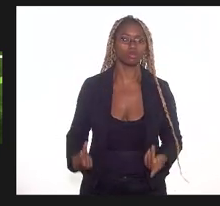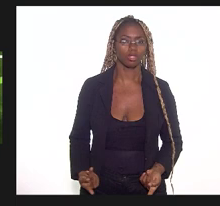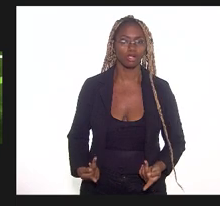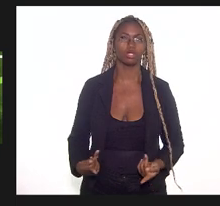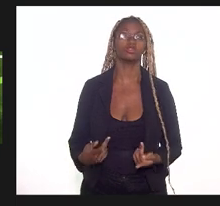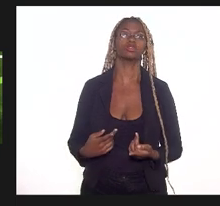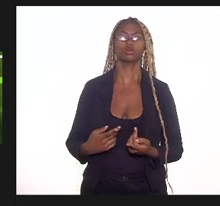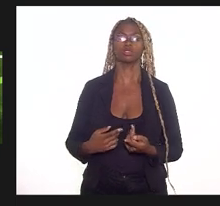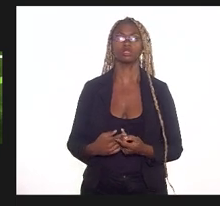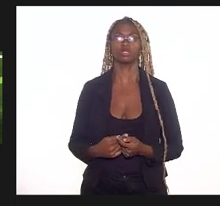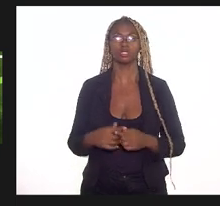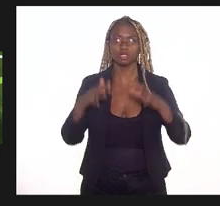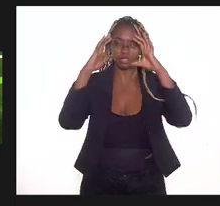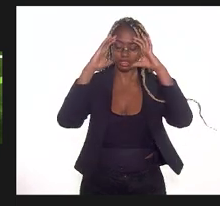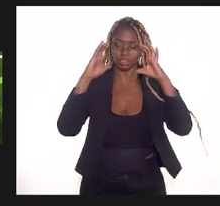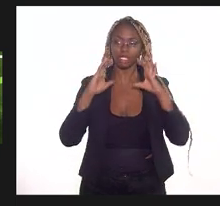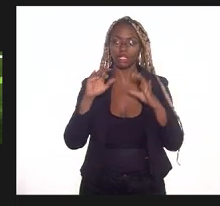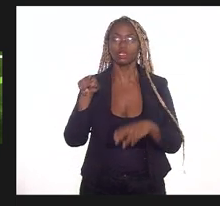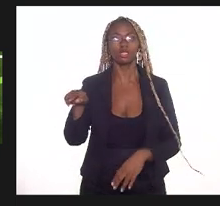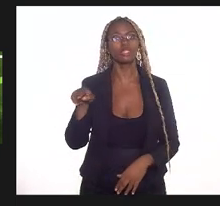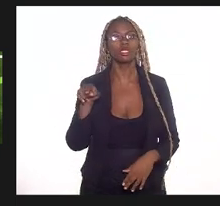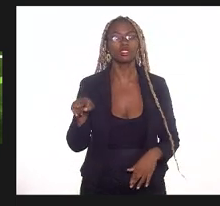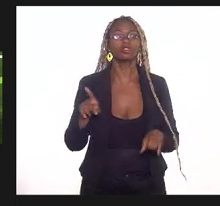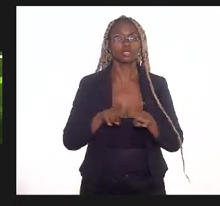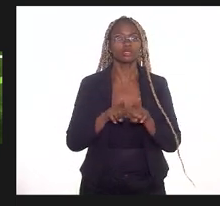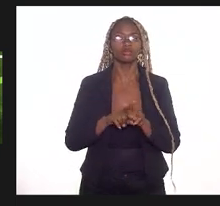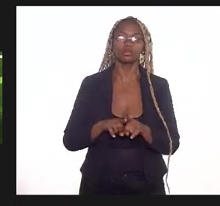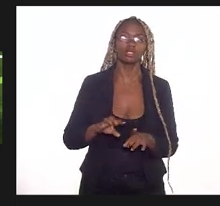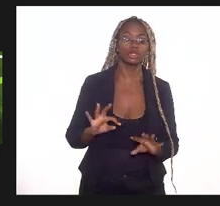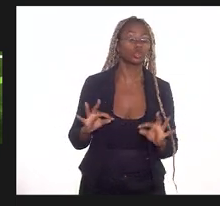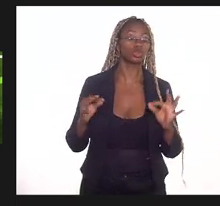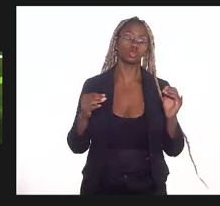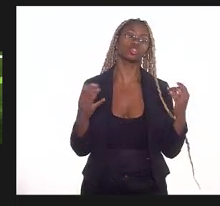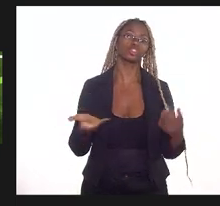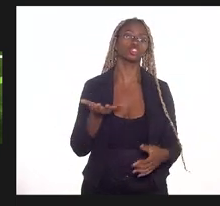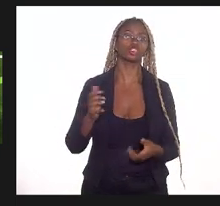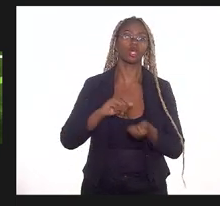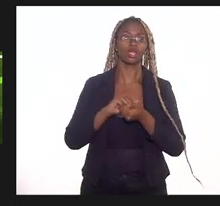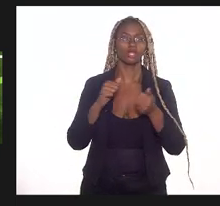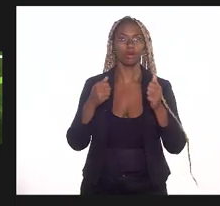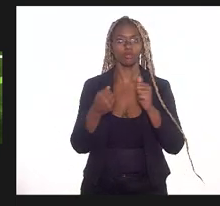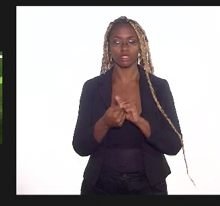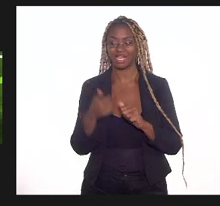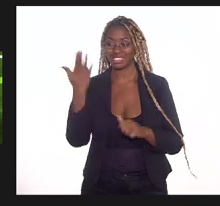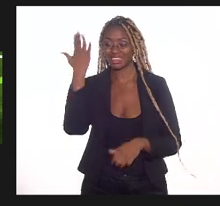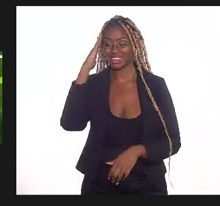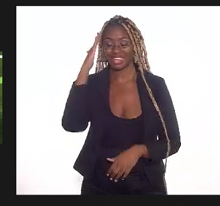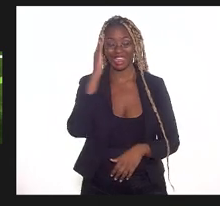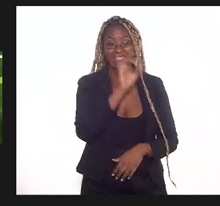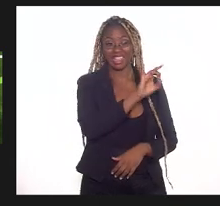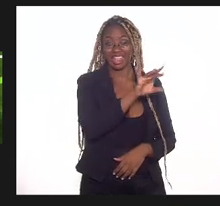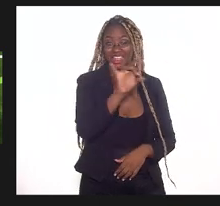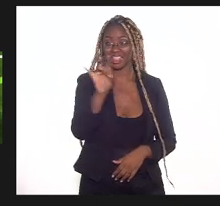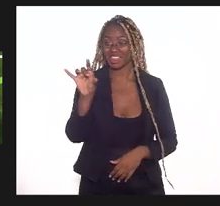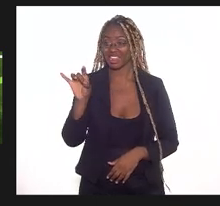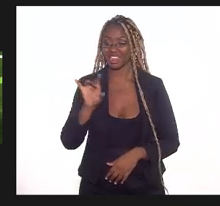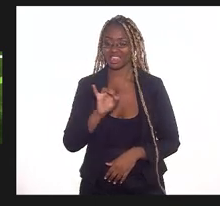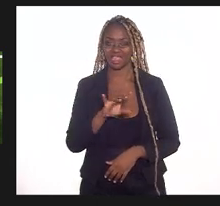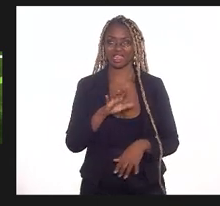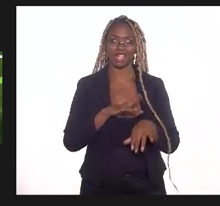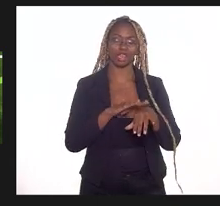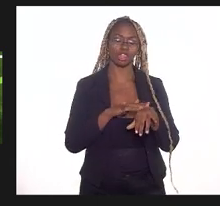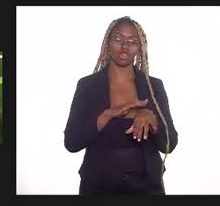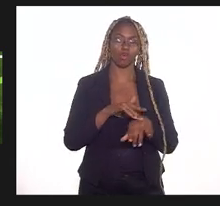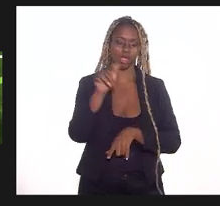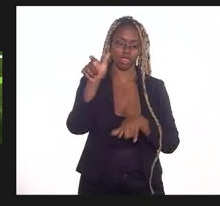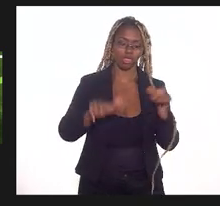da pessoa humana, e é todo esse caminho que a gente quer ajustar, entender a peculiaridade de cada doença, para que a gente possa